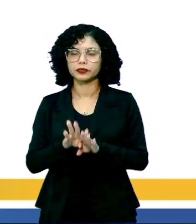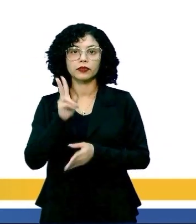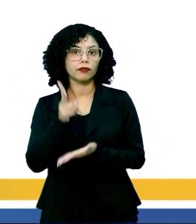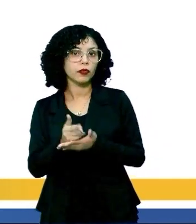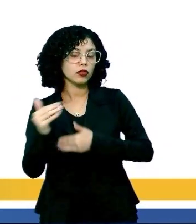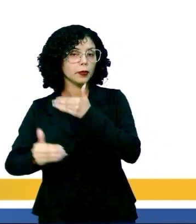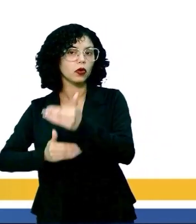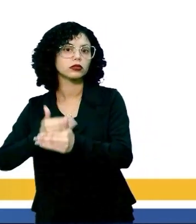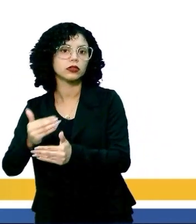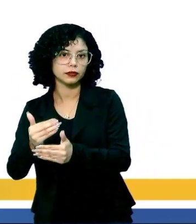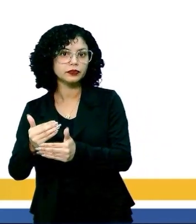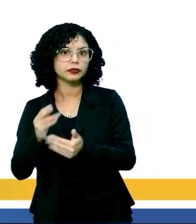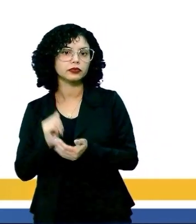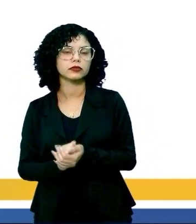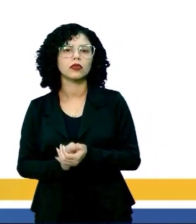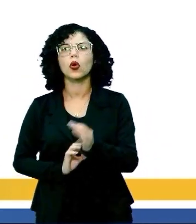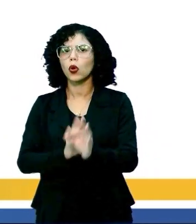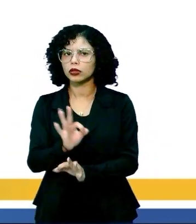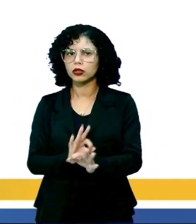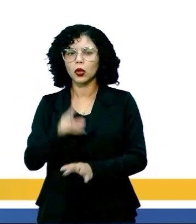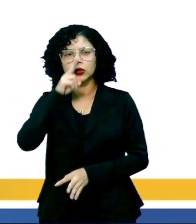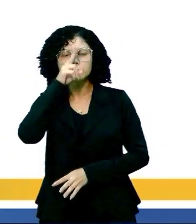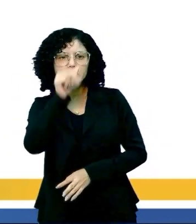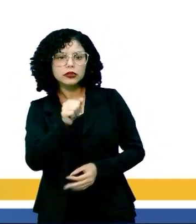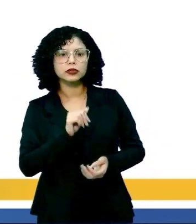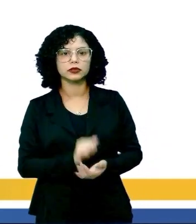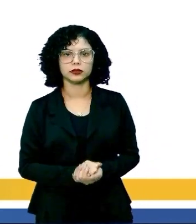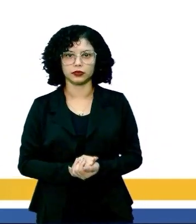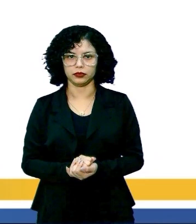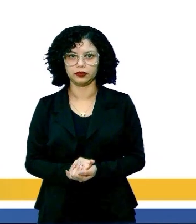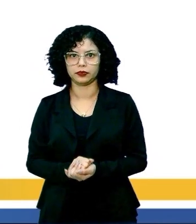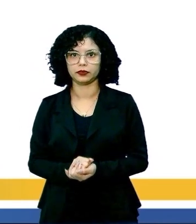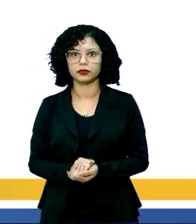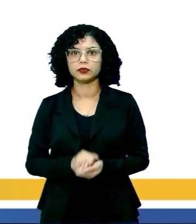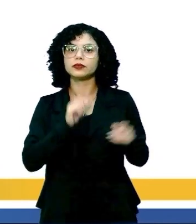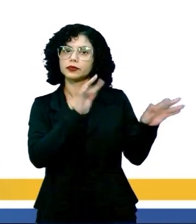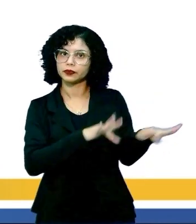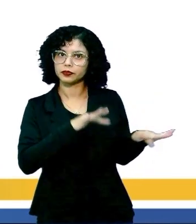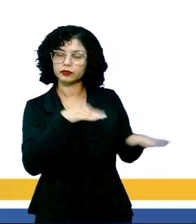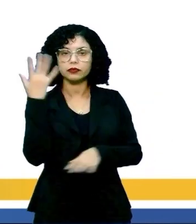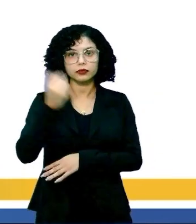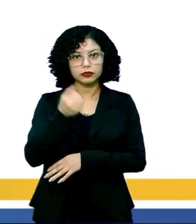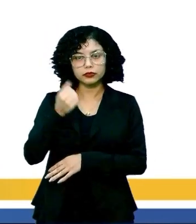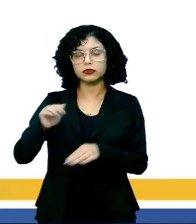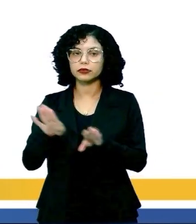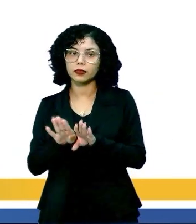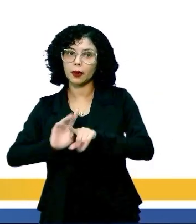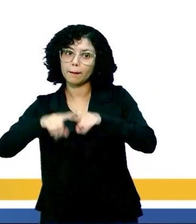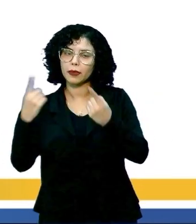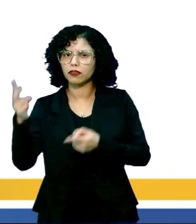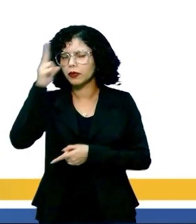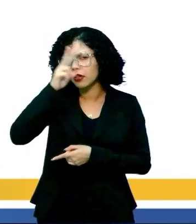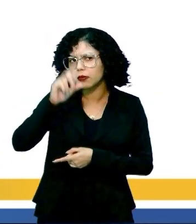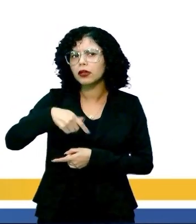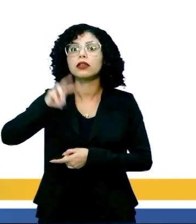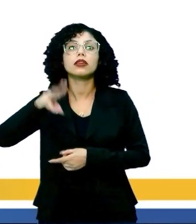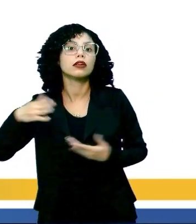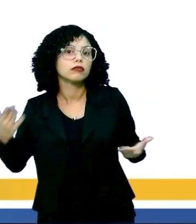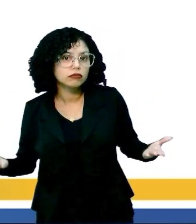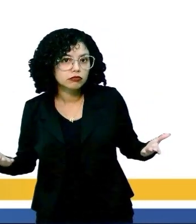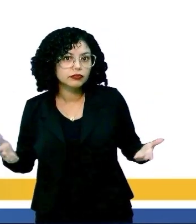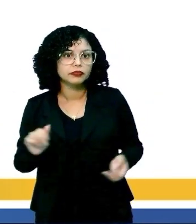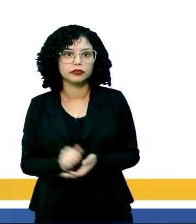nesse processo aí de manutenção do poder entre os cafeicultores e os leiteiros. Mas vamos lembrar quem eram os